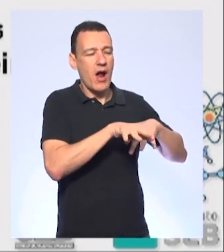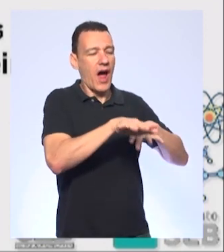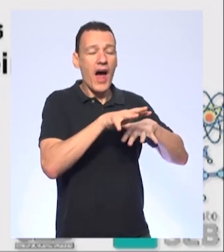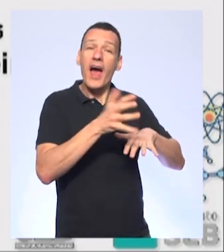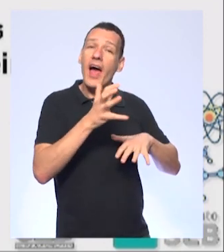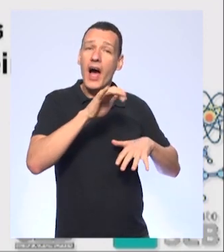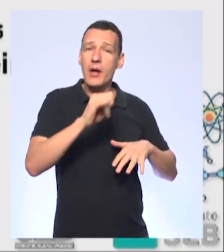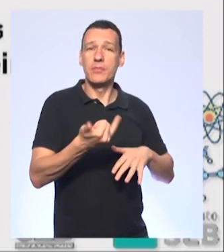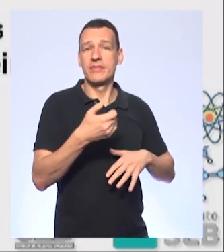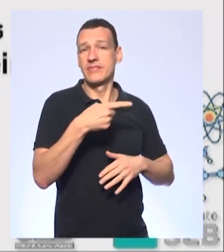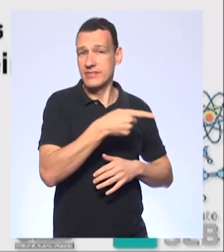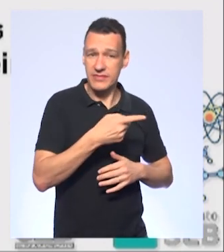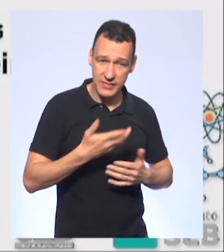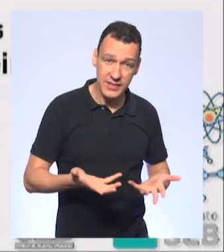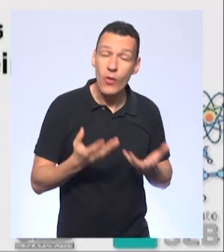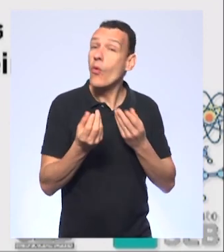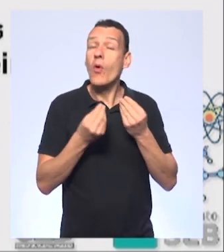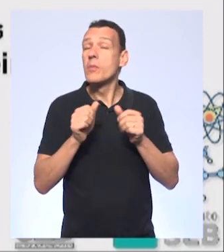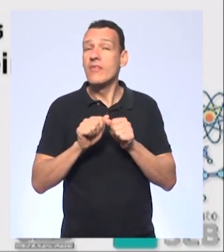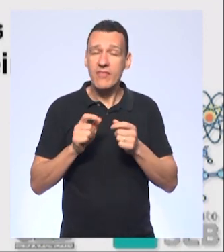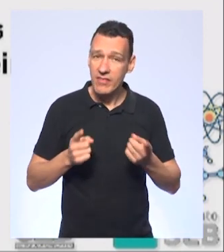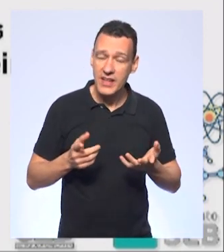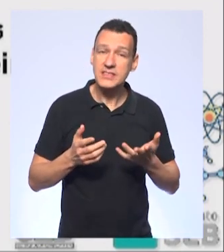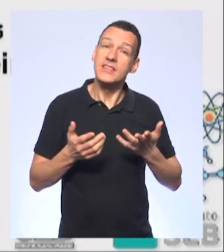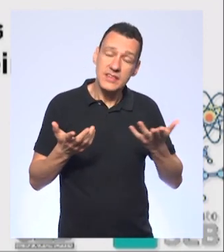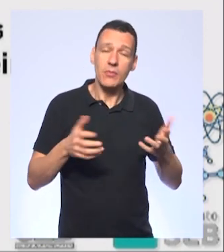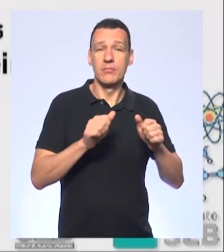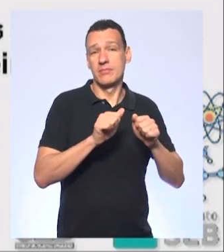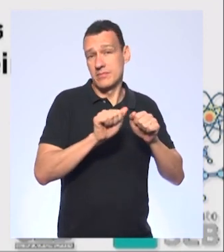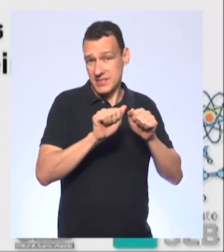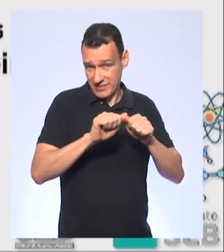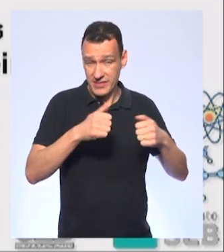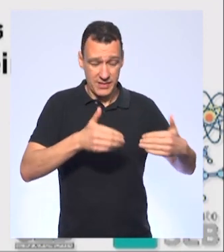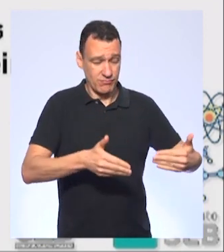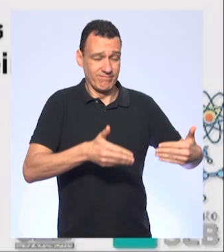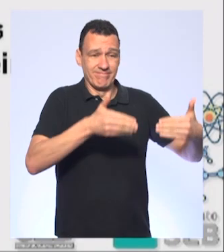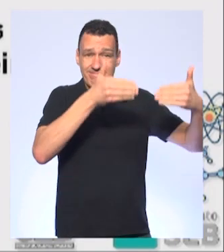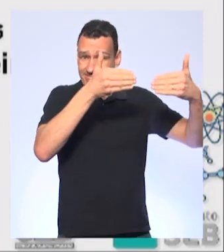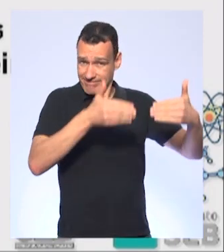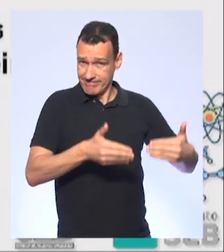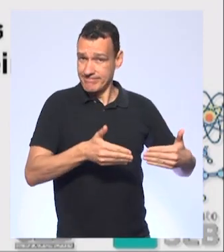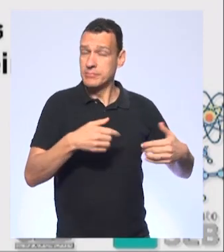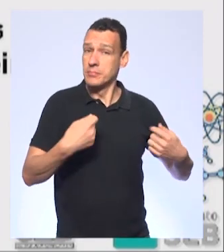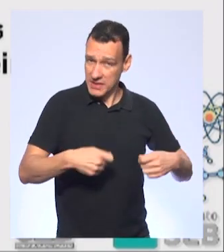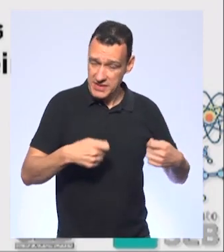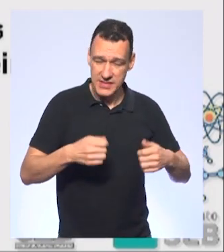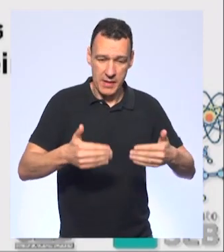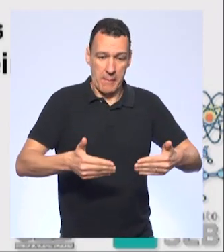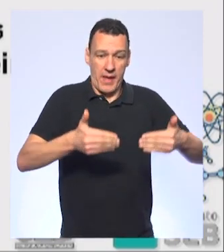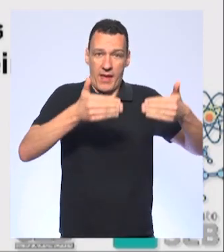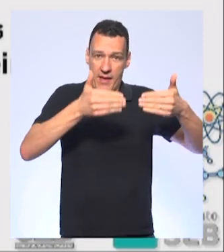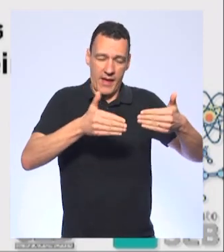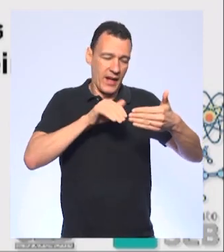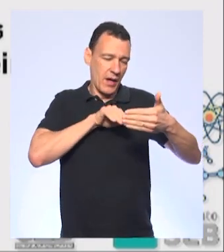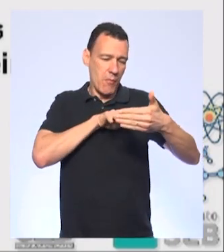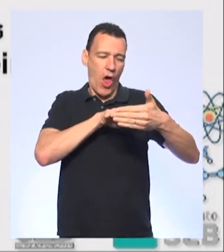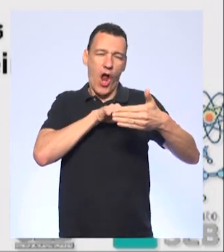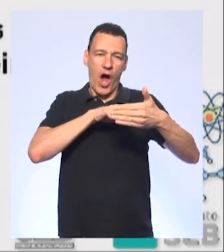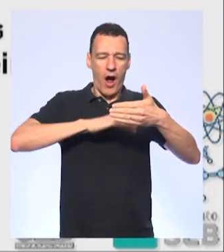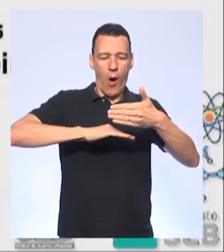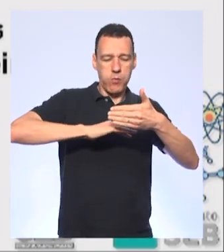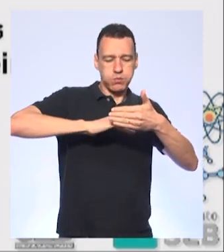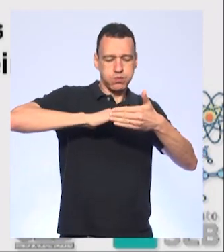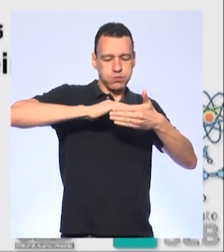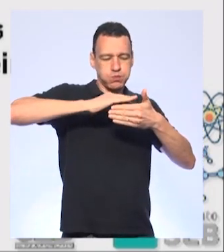blá, blá, blá. E como que eles vão fazer? Eles vão fazer uma barragem, uma represa, represar essa água para transformar aí depois a energia mecânica